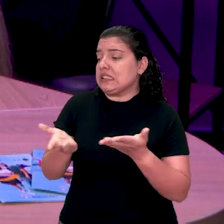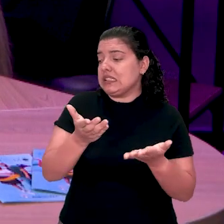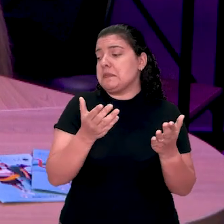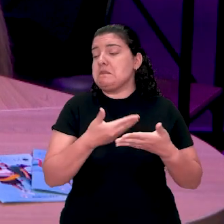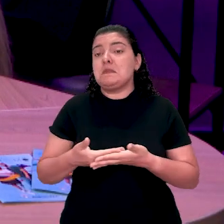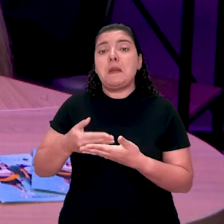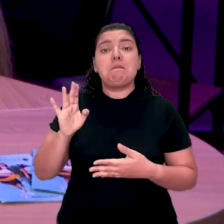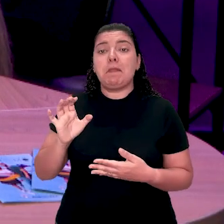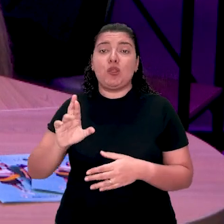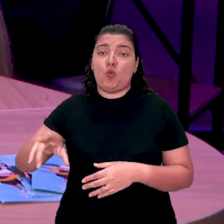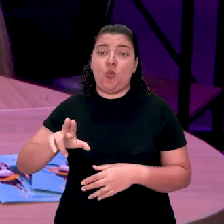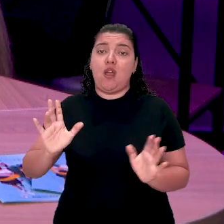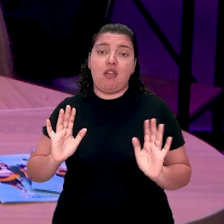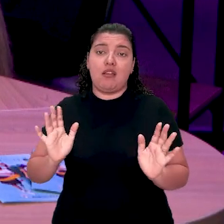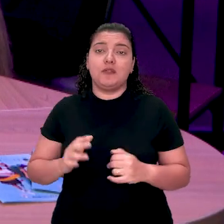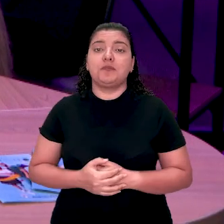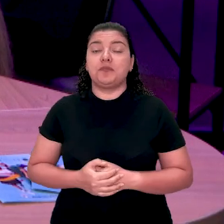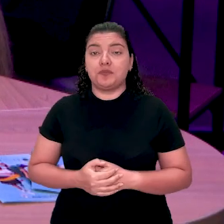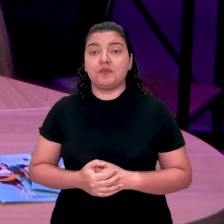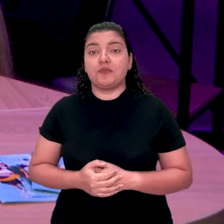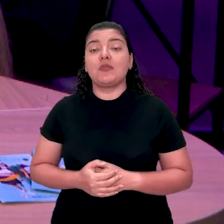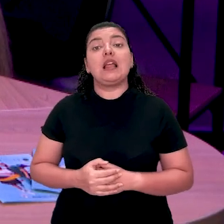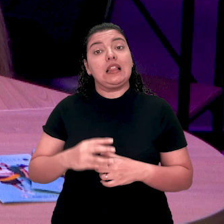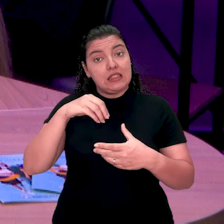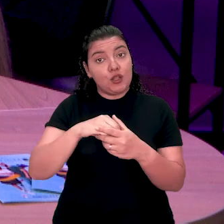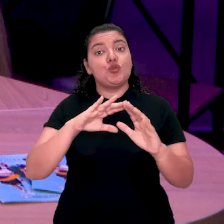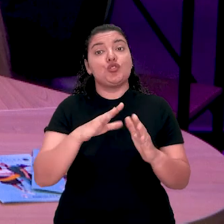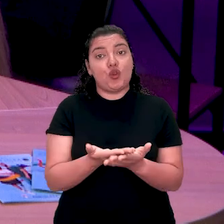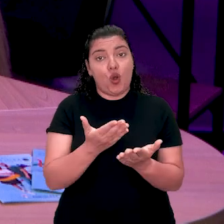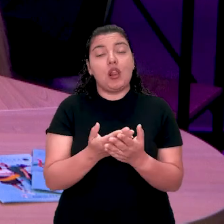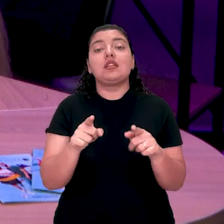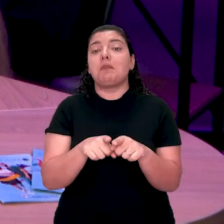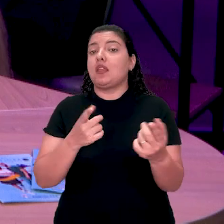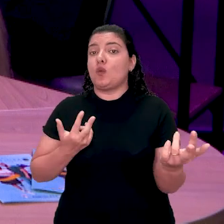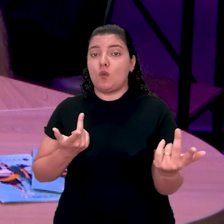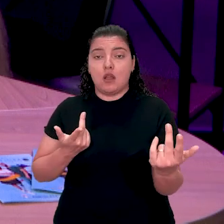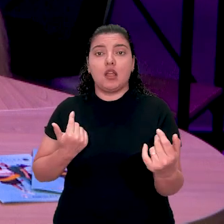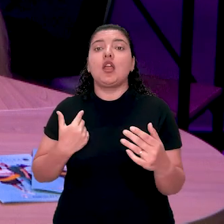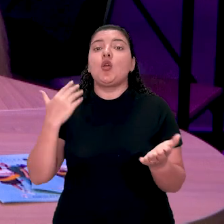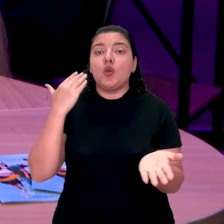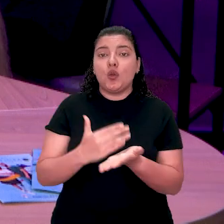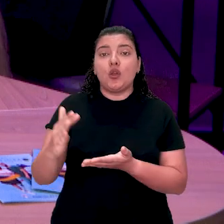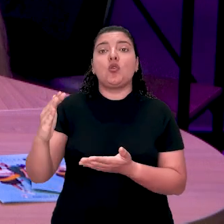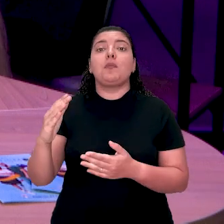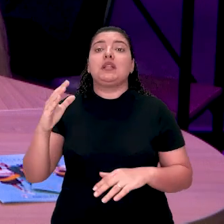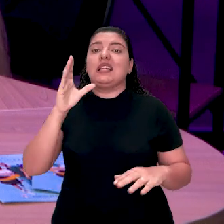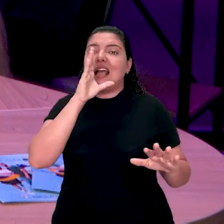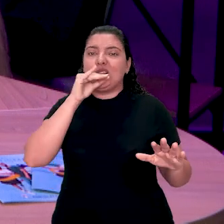fosse um bebê, e não é assim. Na casa nunca teve isso. Até na escola também, né? Exatamente. Quando eu comecei a virar